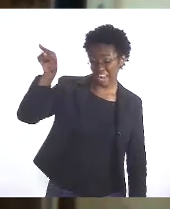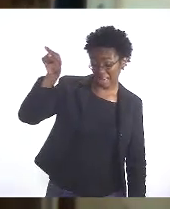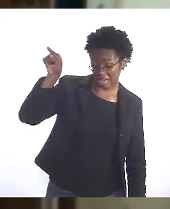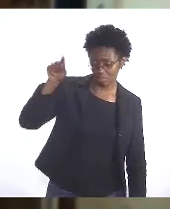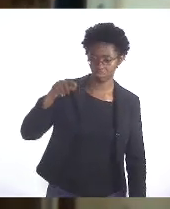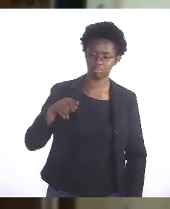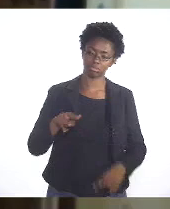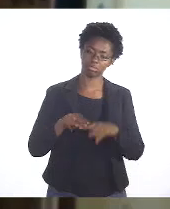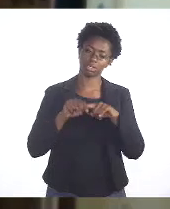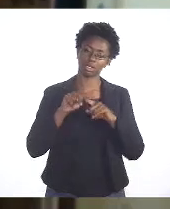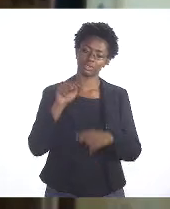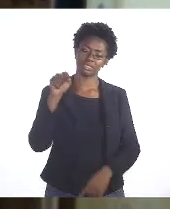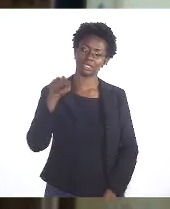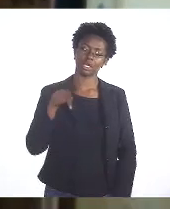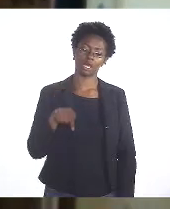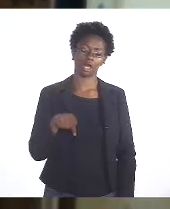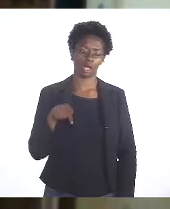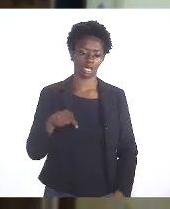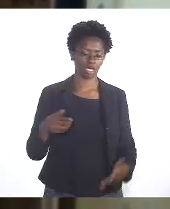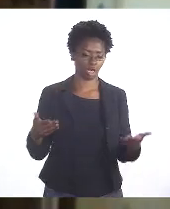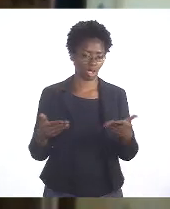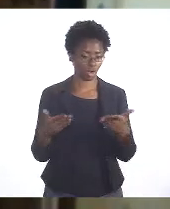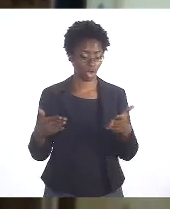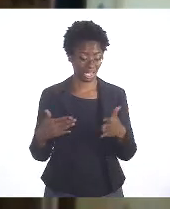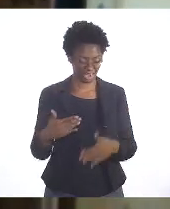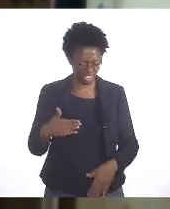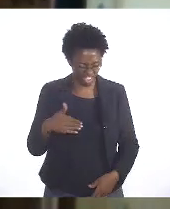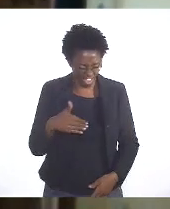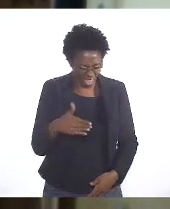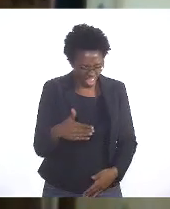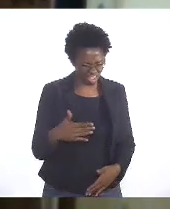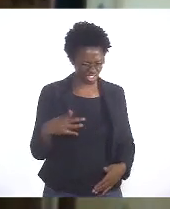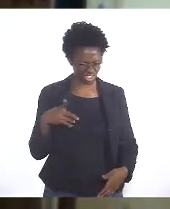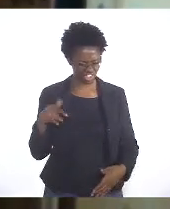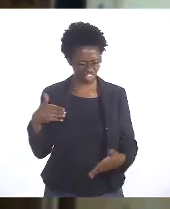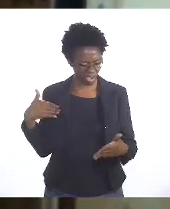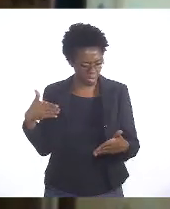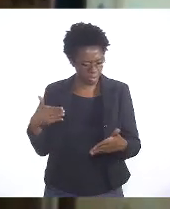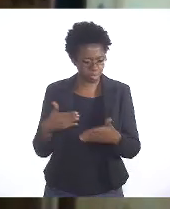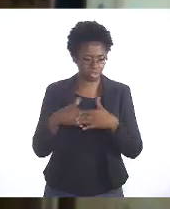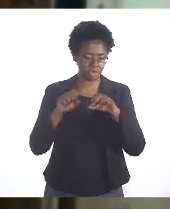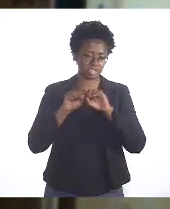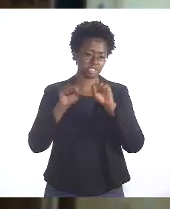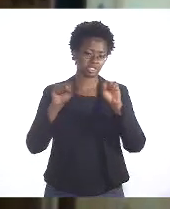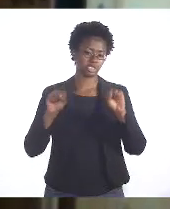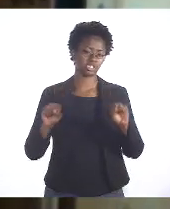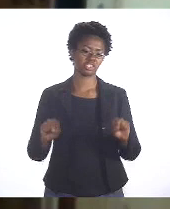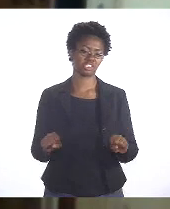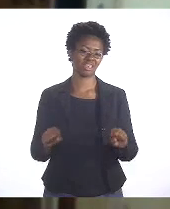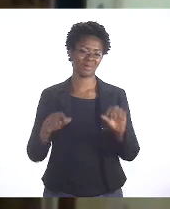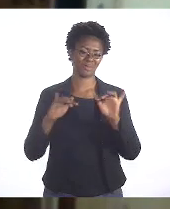porque aqui, nesses últimos dias, o sistema de informar